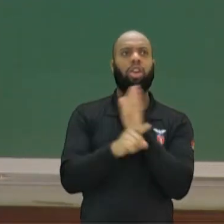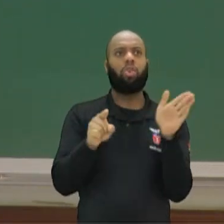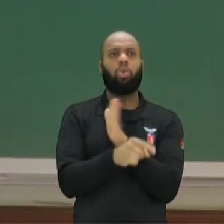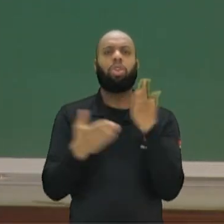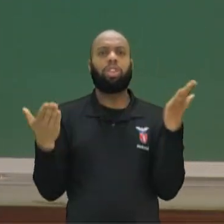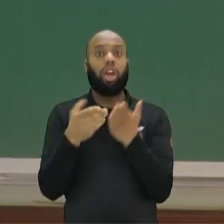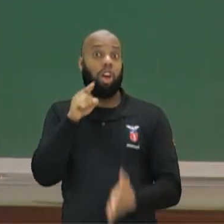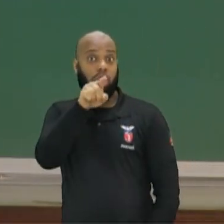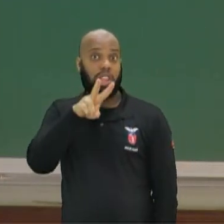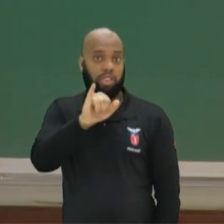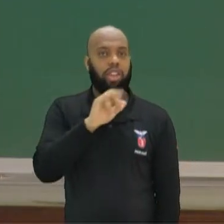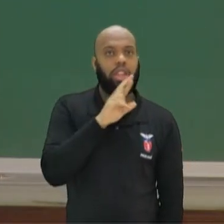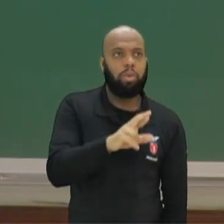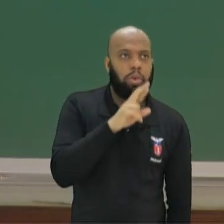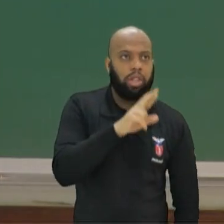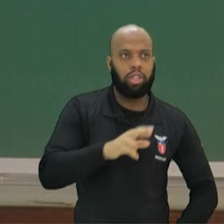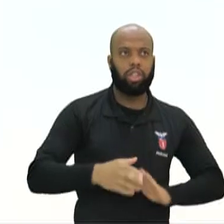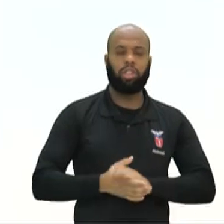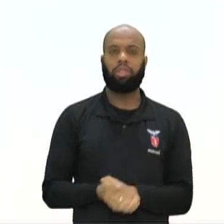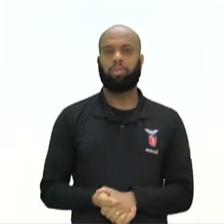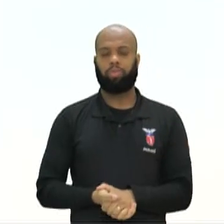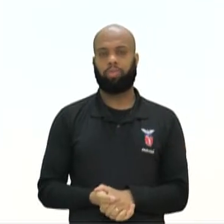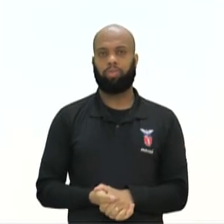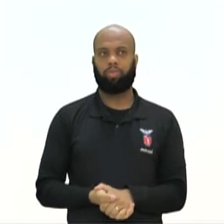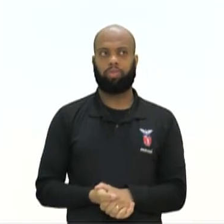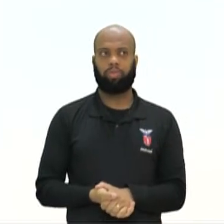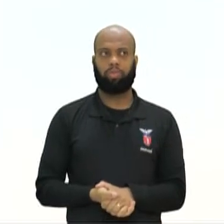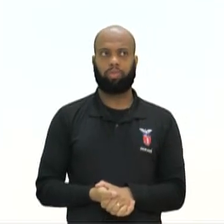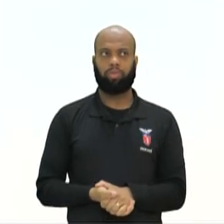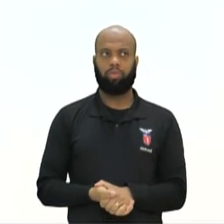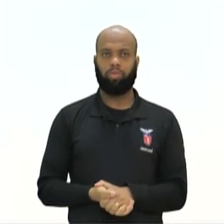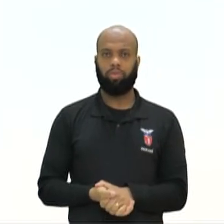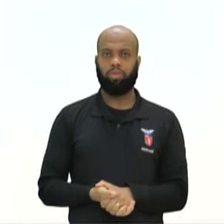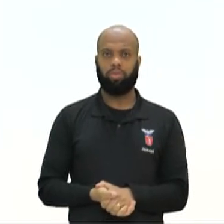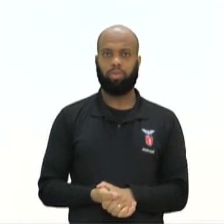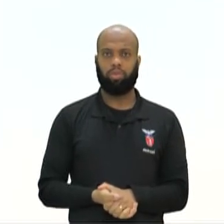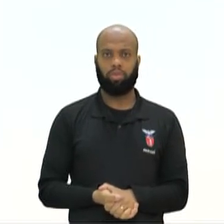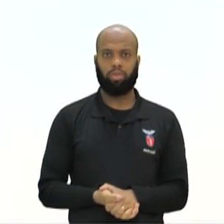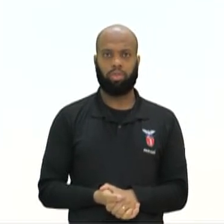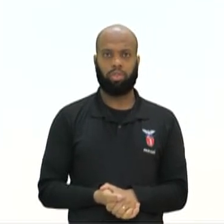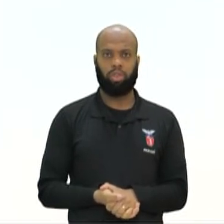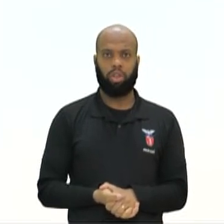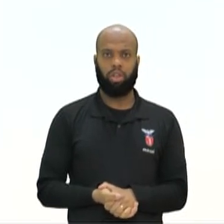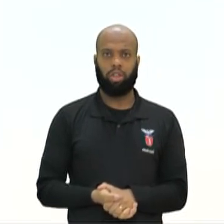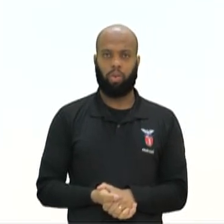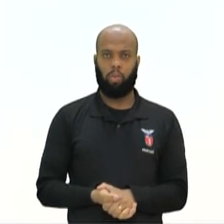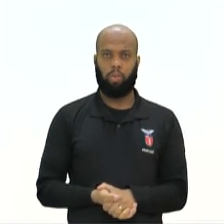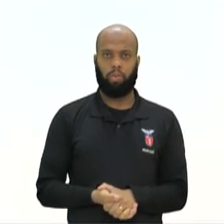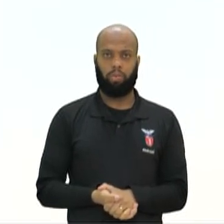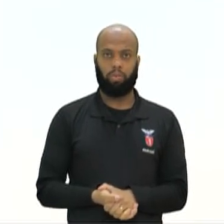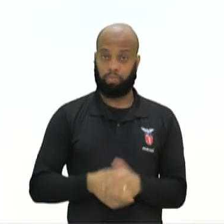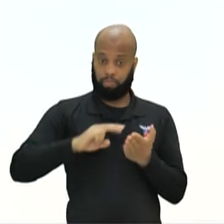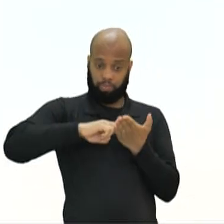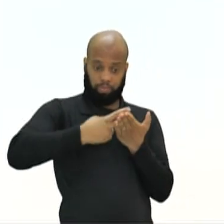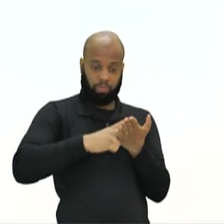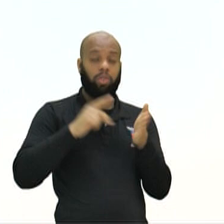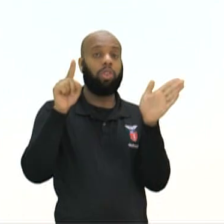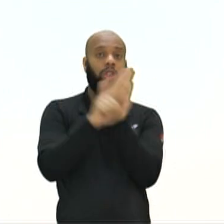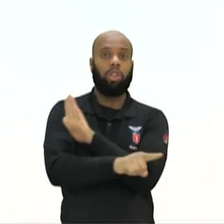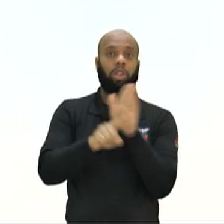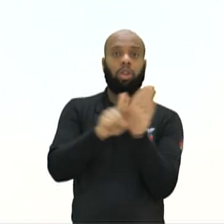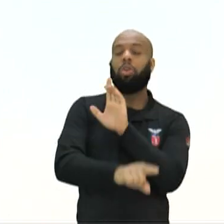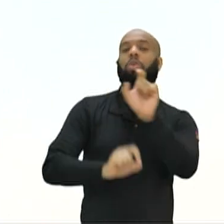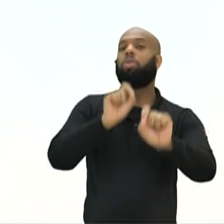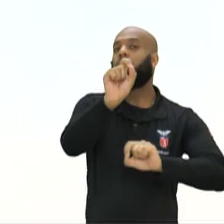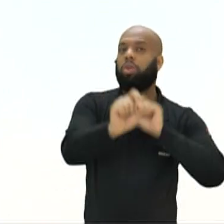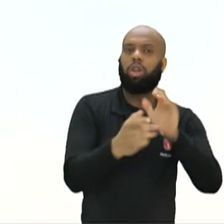possam responder. What does this quote by Mahatma Gandhi mean? Do you agree with him? A pergunta que eu tenho ali